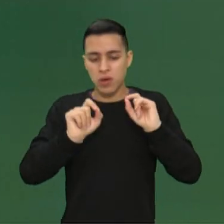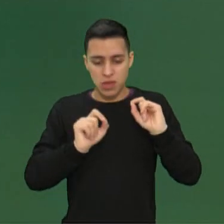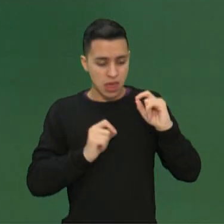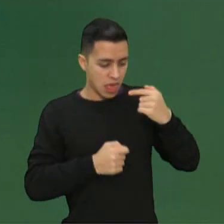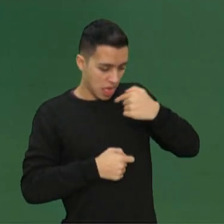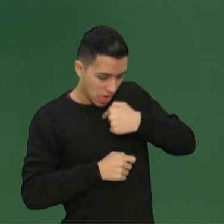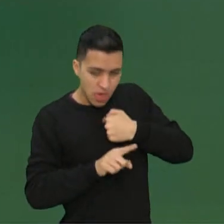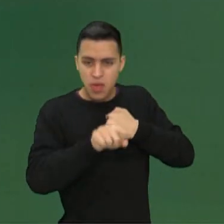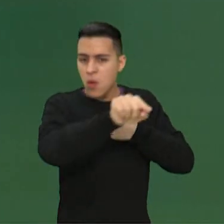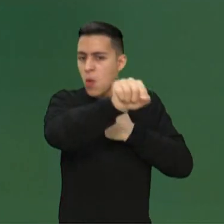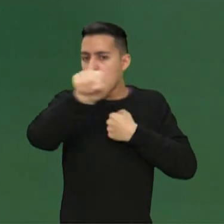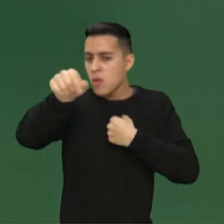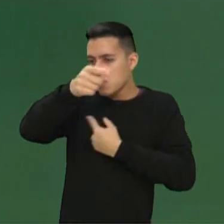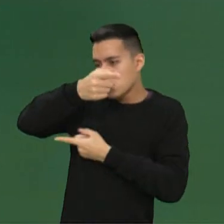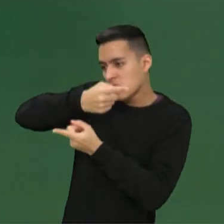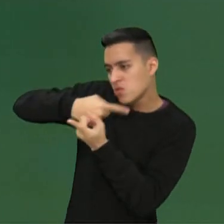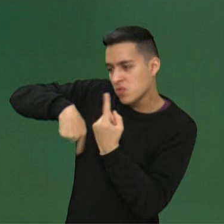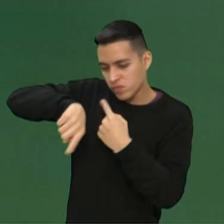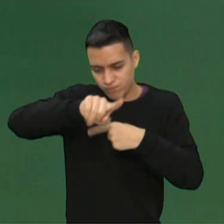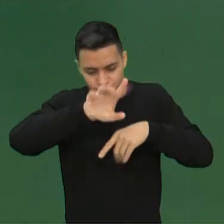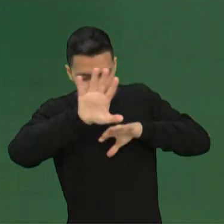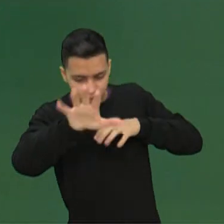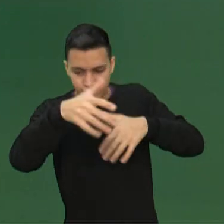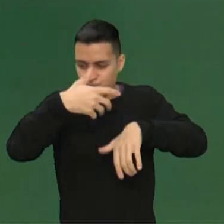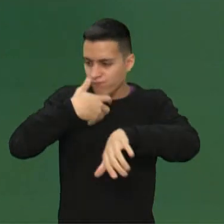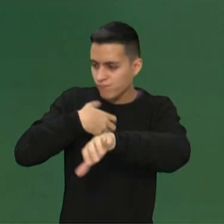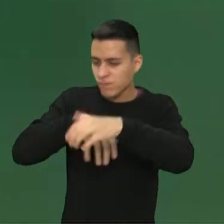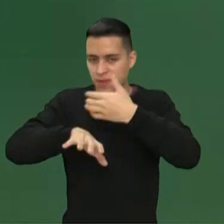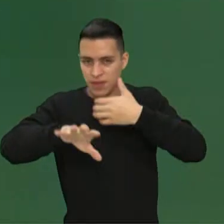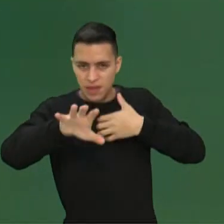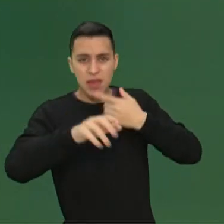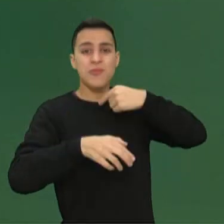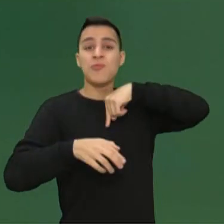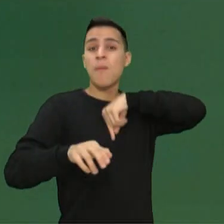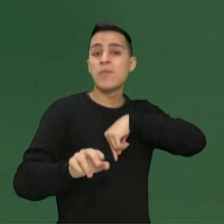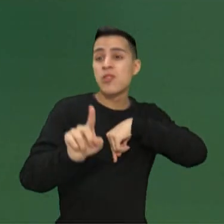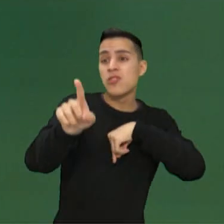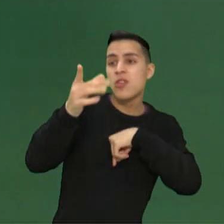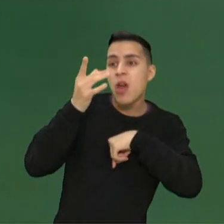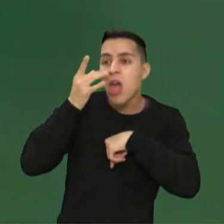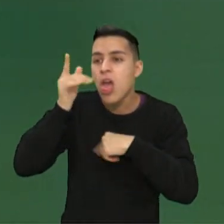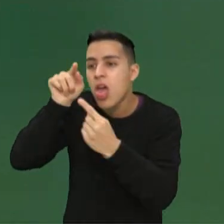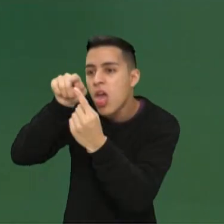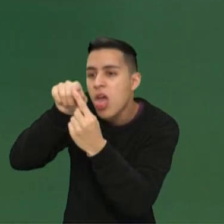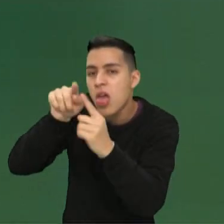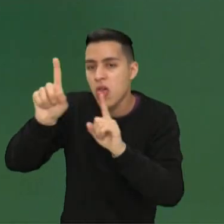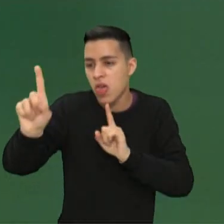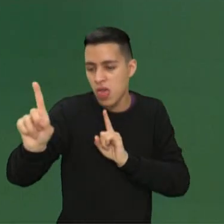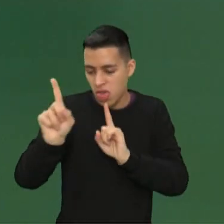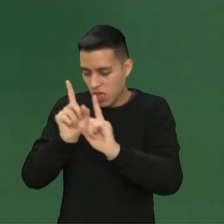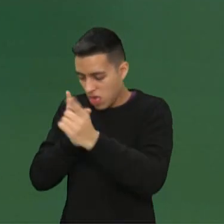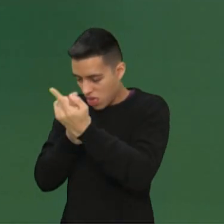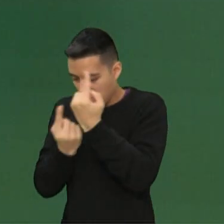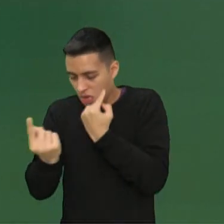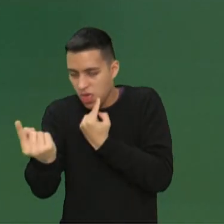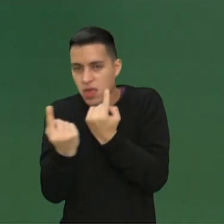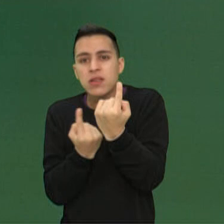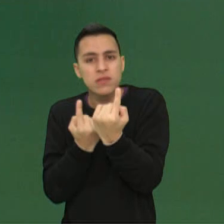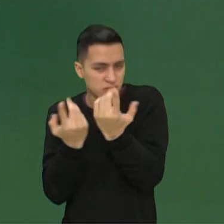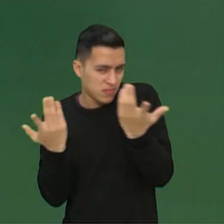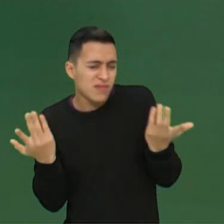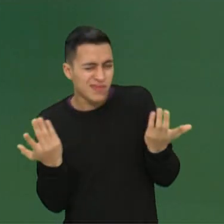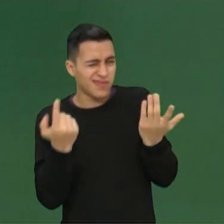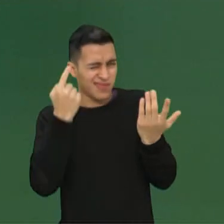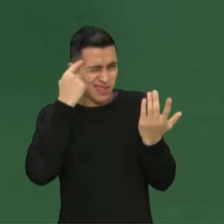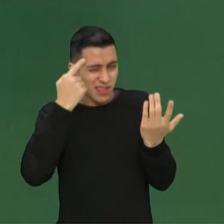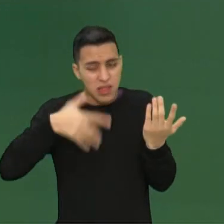e a sociedade, né? O indivíduo, o subjetivo, com o objetivo, o outro, tá? Então, espírito objetivo,